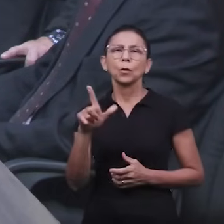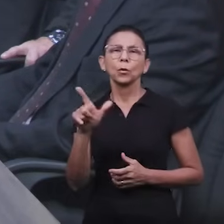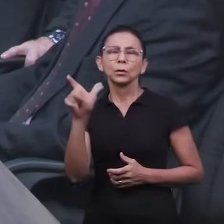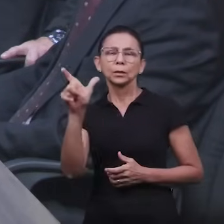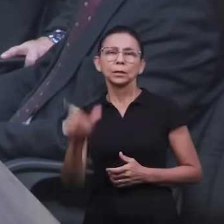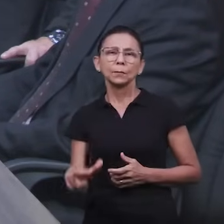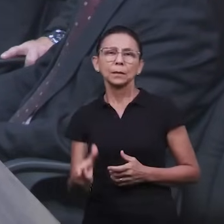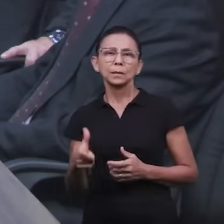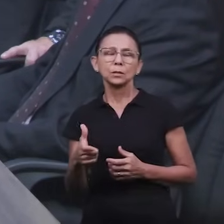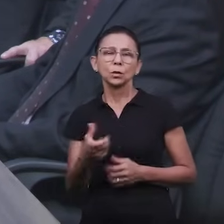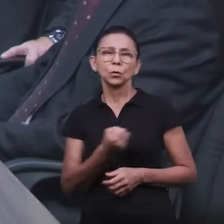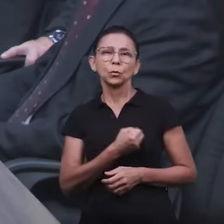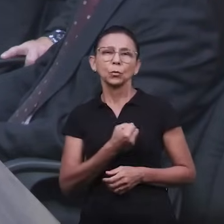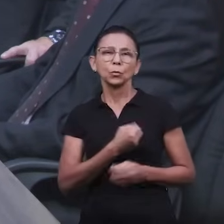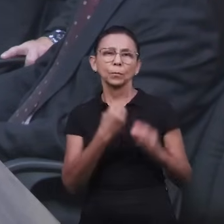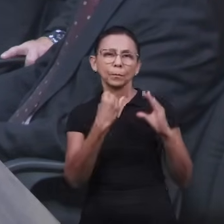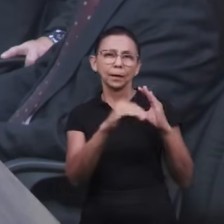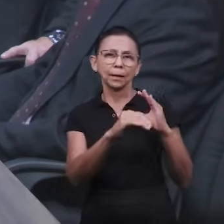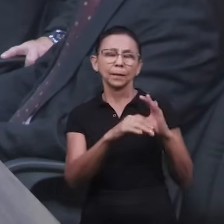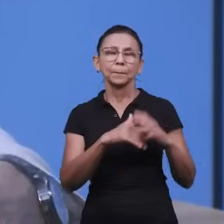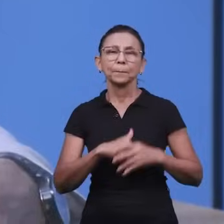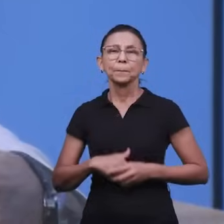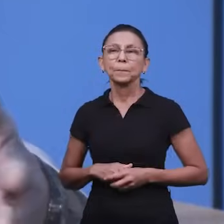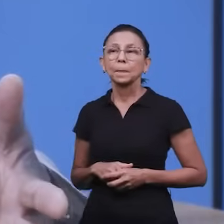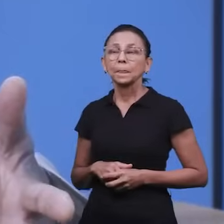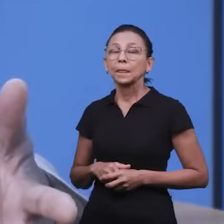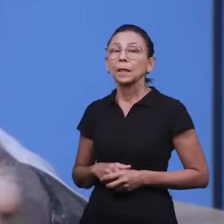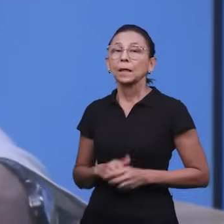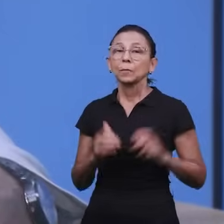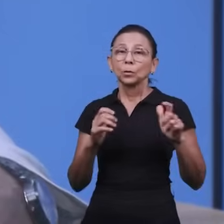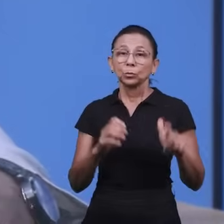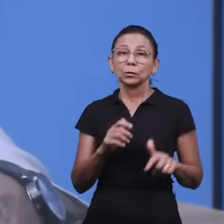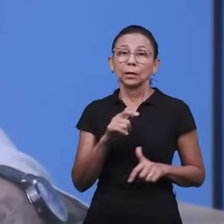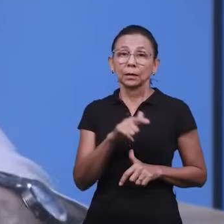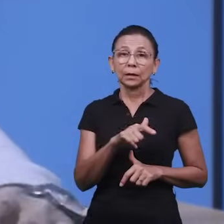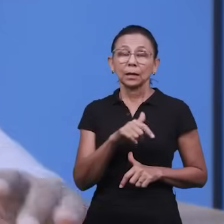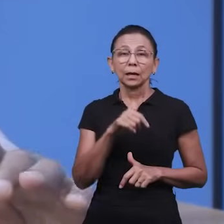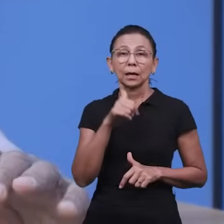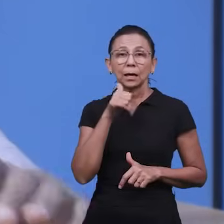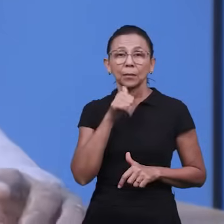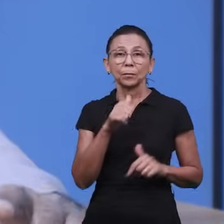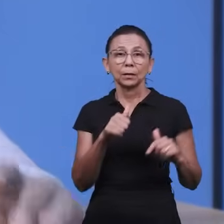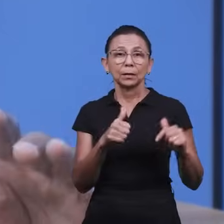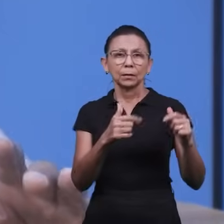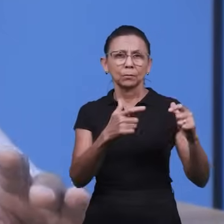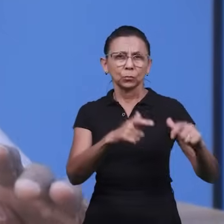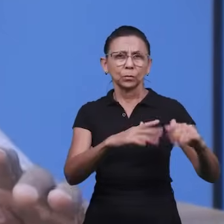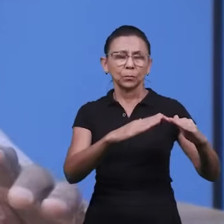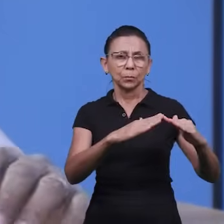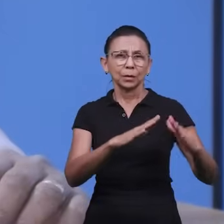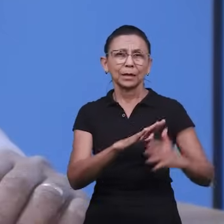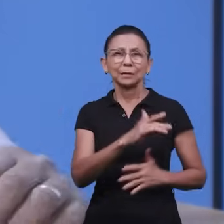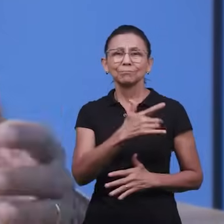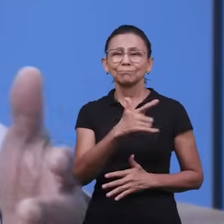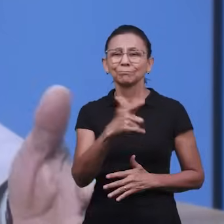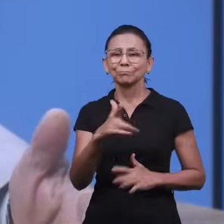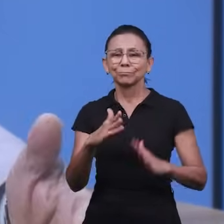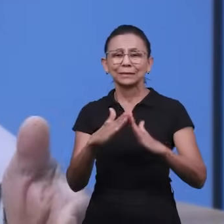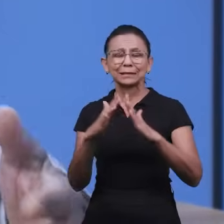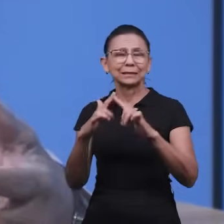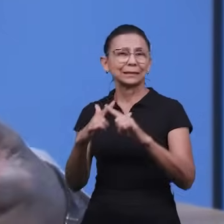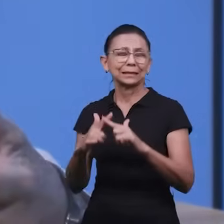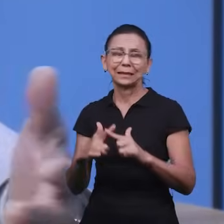link, e ela ligou, porque onde ela mora, aonde ela foi morar agora, não tem igreja. O único meio